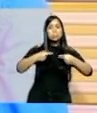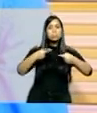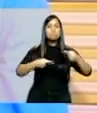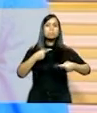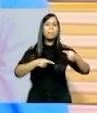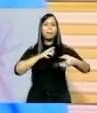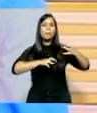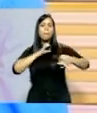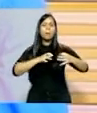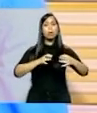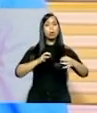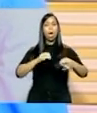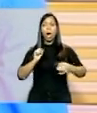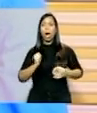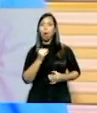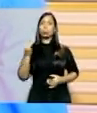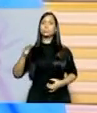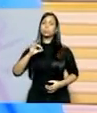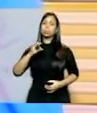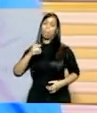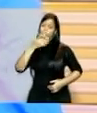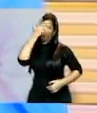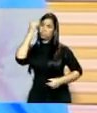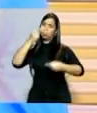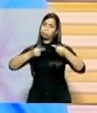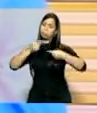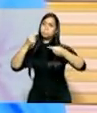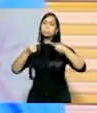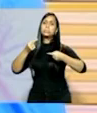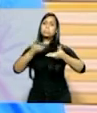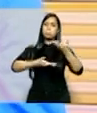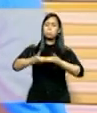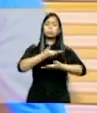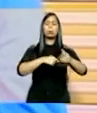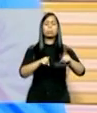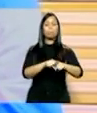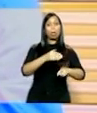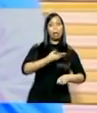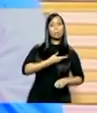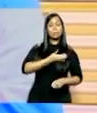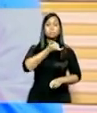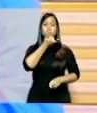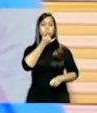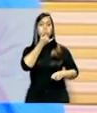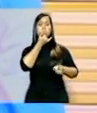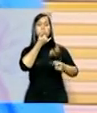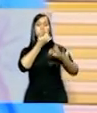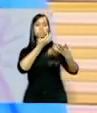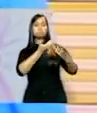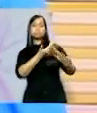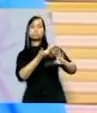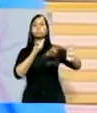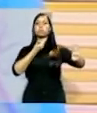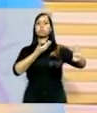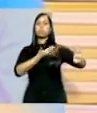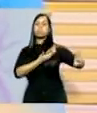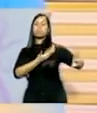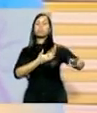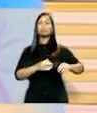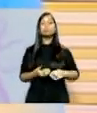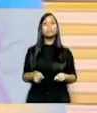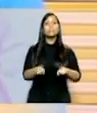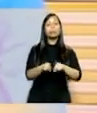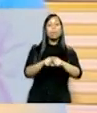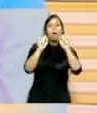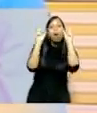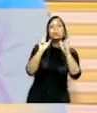alguns desgastes, né, para alguns políticos no país e para algumas pessoas, até nas relações pessoais, amigos que deixaram de ser amigos e tudo mais, né? Ele também